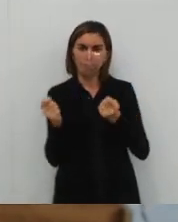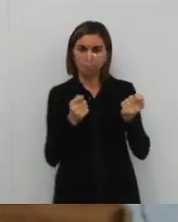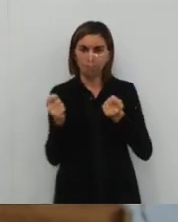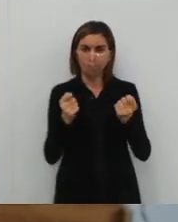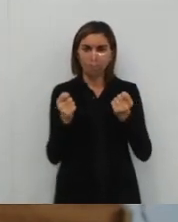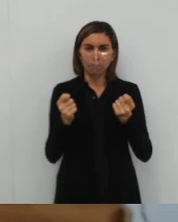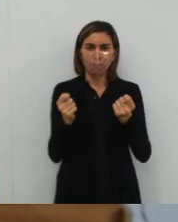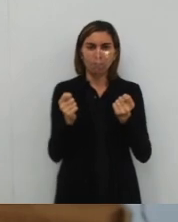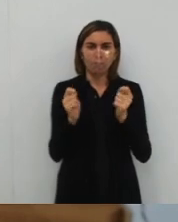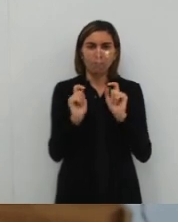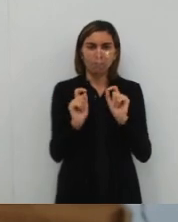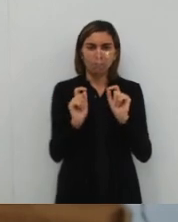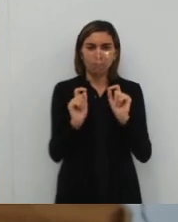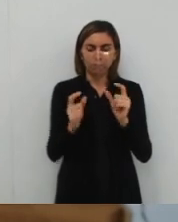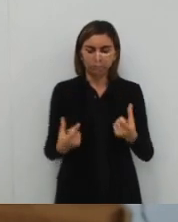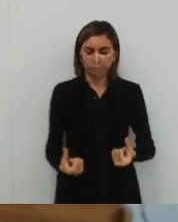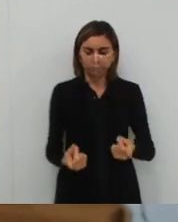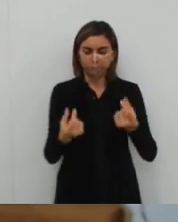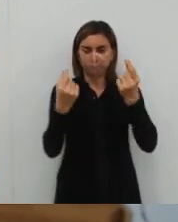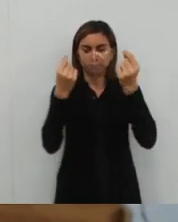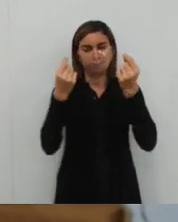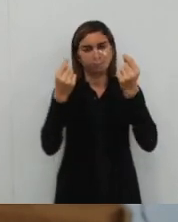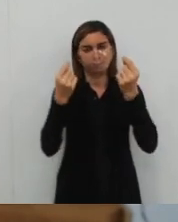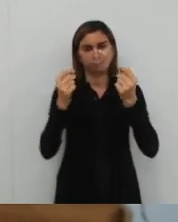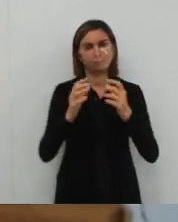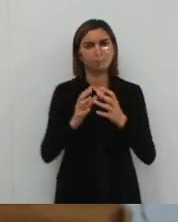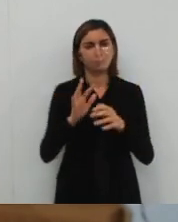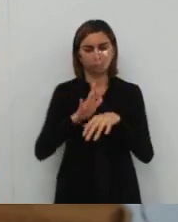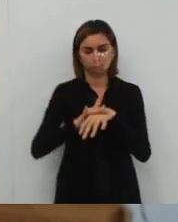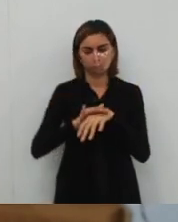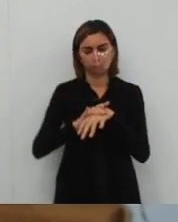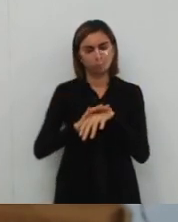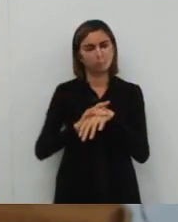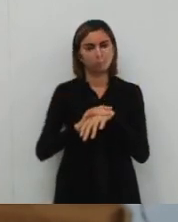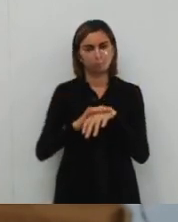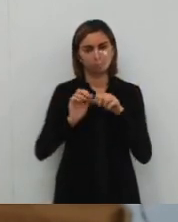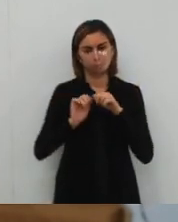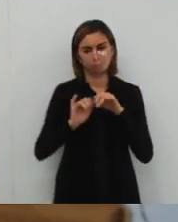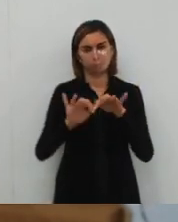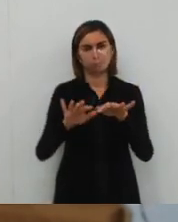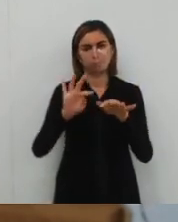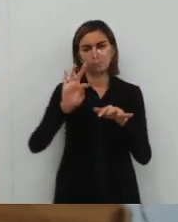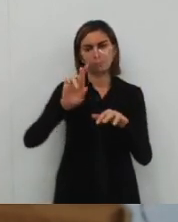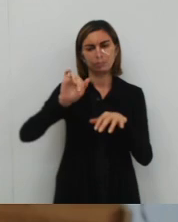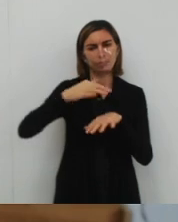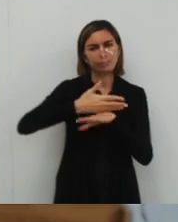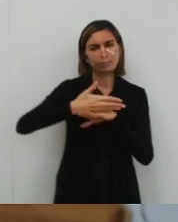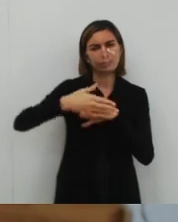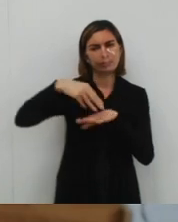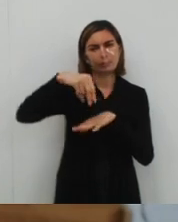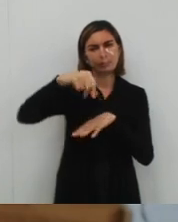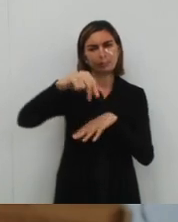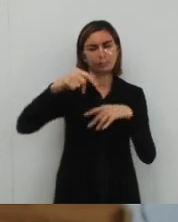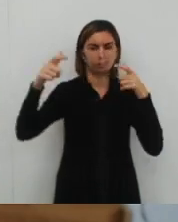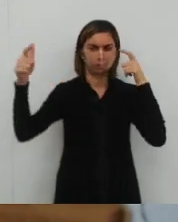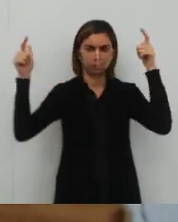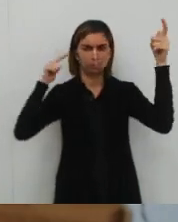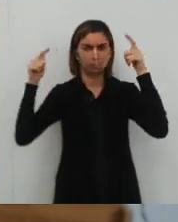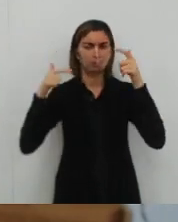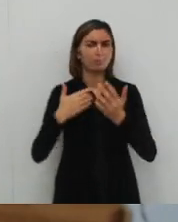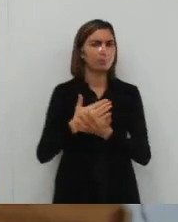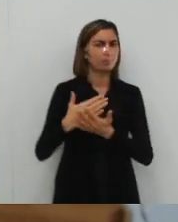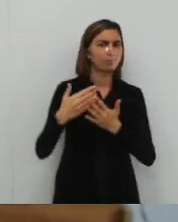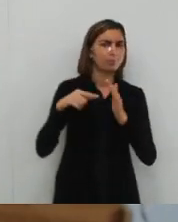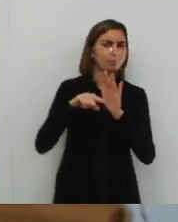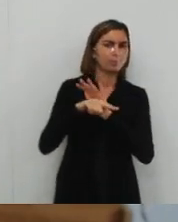fungo combo, a ferrugem combo, que era uma doença que atacava o trigo no México. Então ele começou a fazer